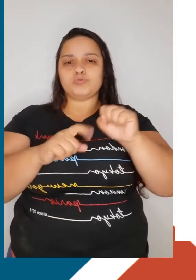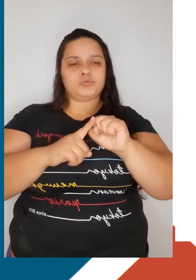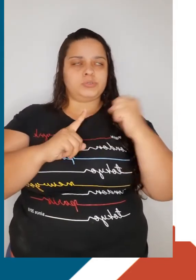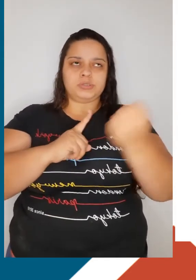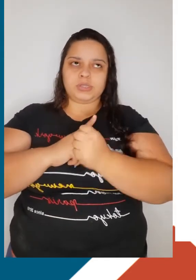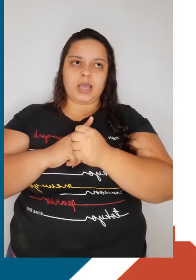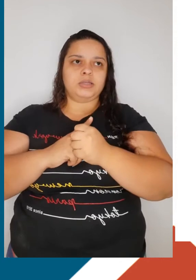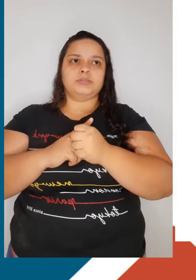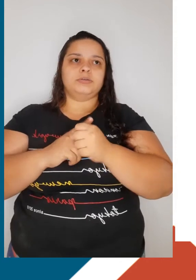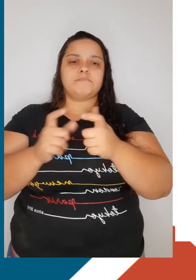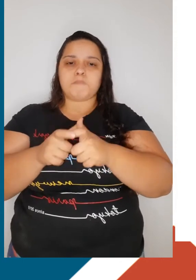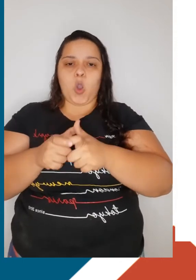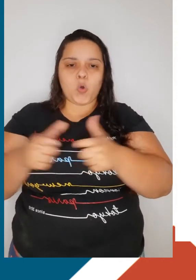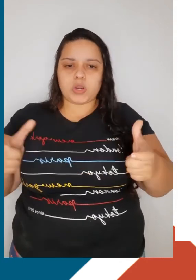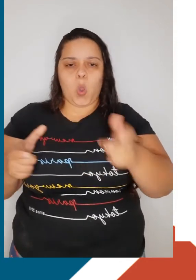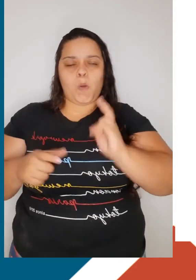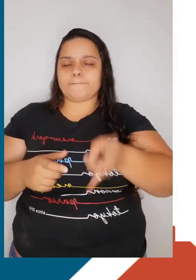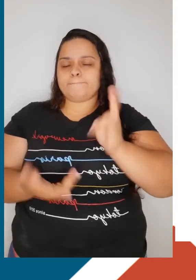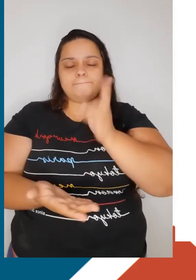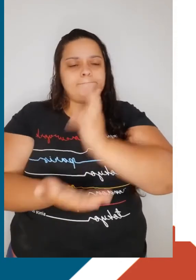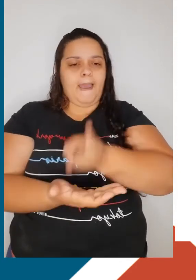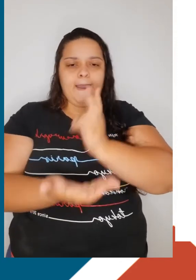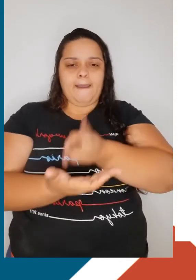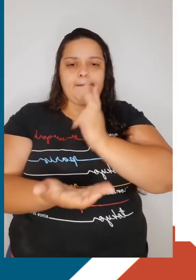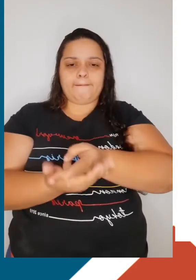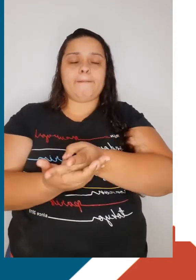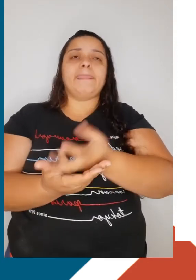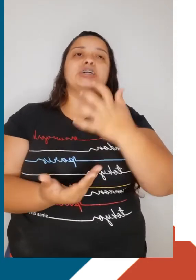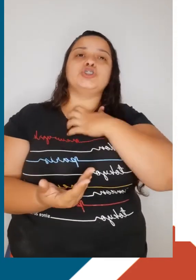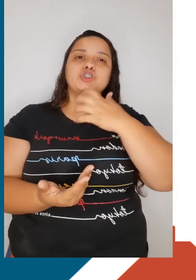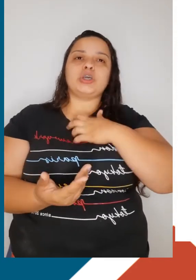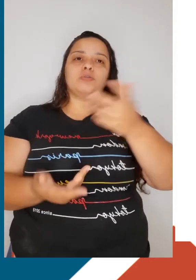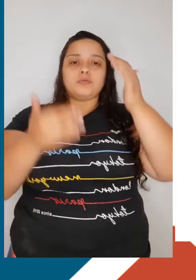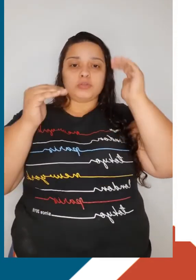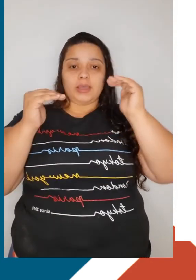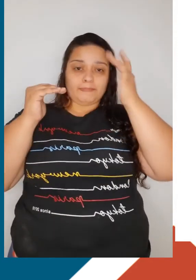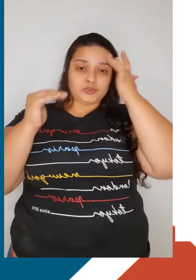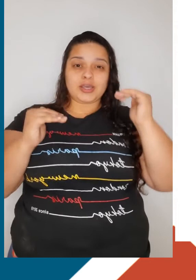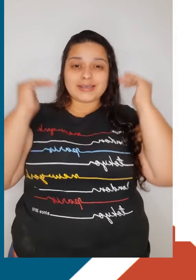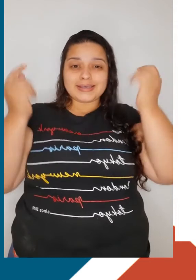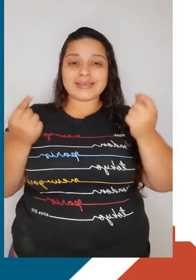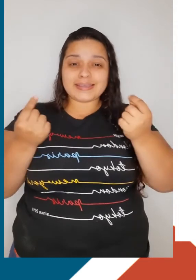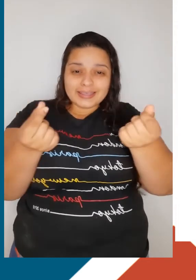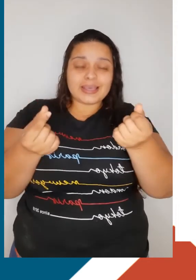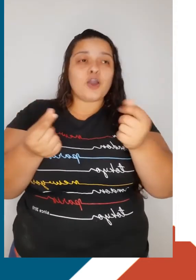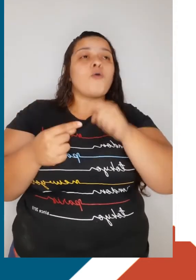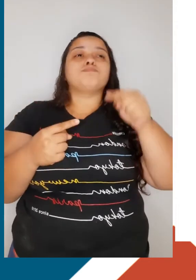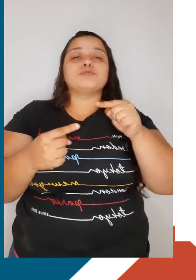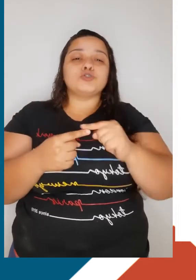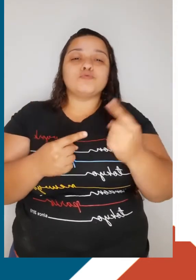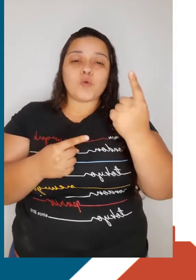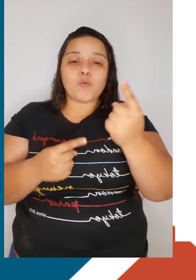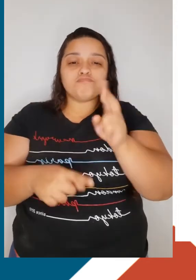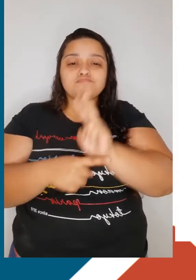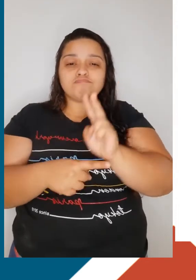significou mudanças na sociedade para a grande maioria da população. Pelo contrário, A forma como as elites conduziram esse processo teve